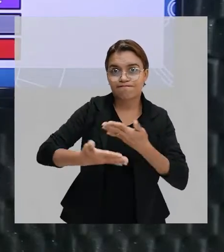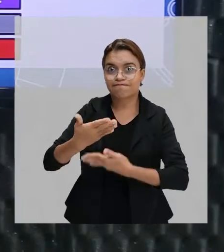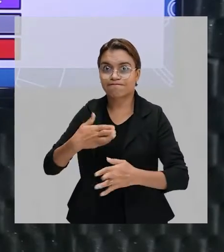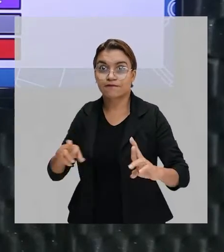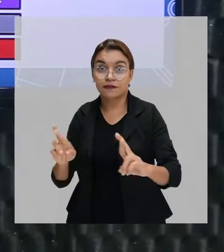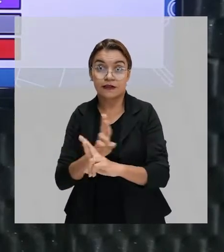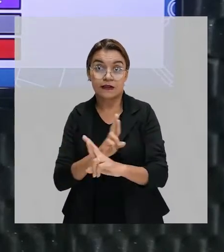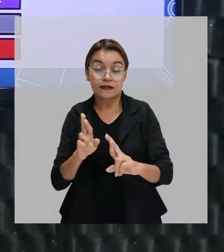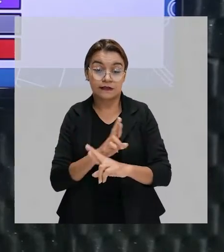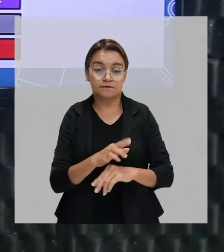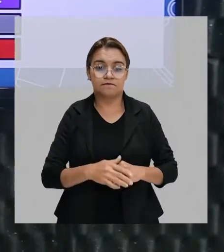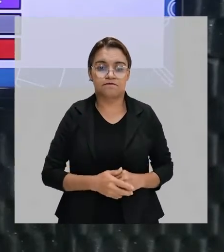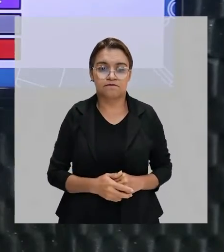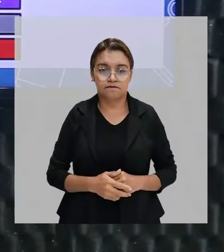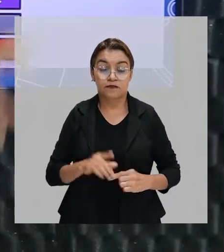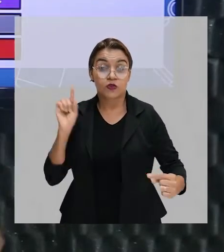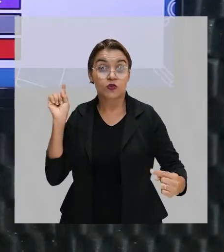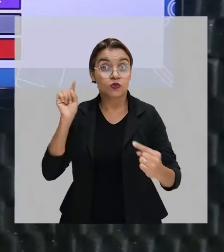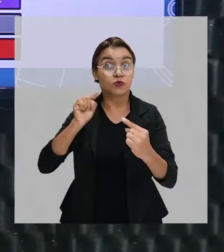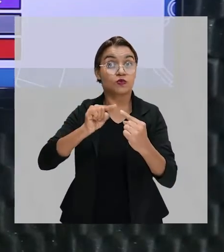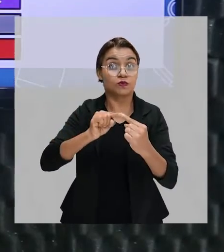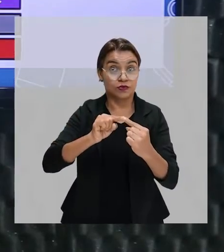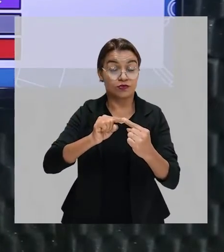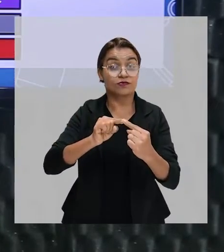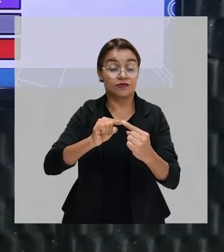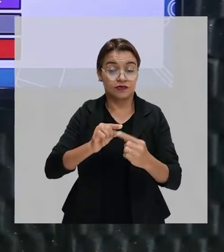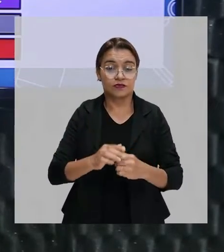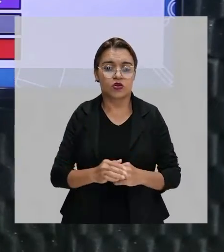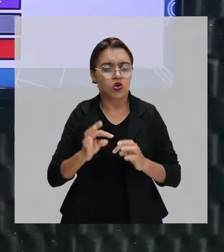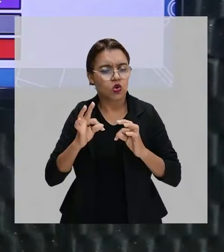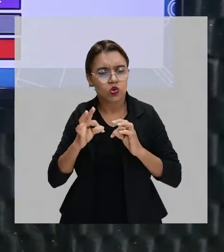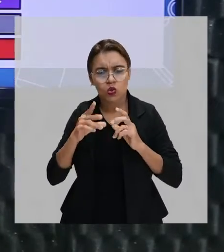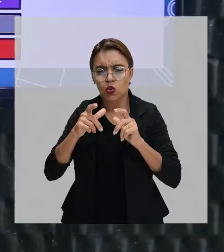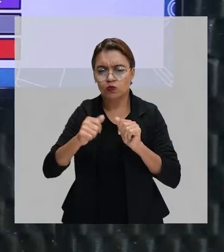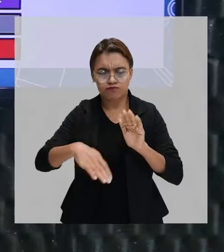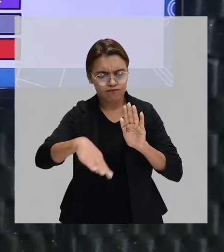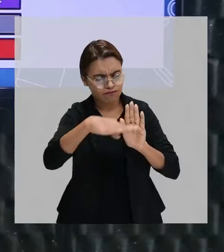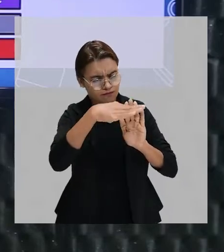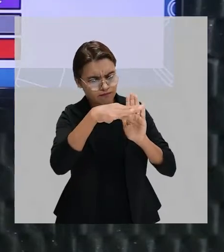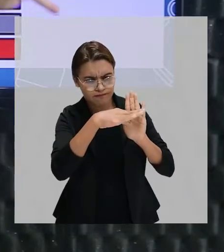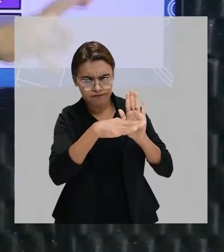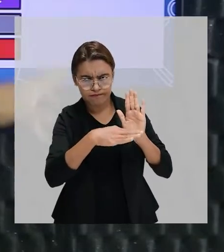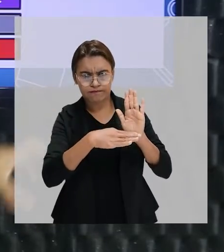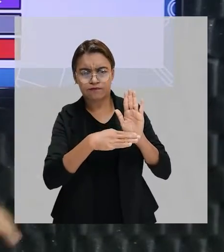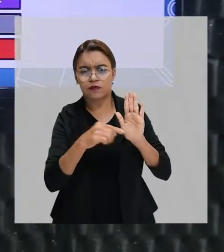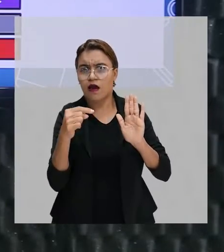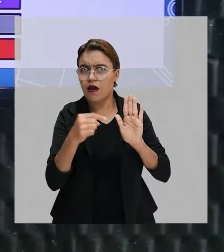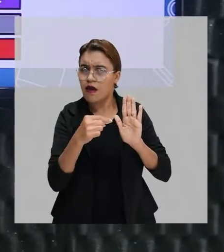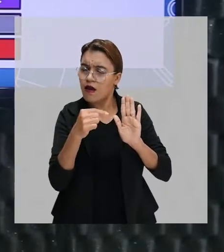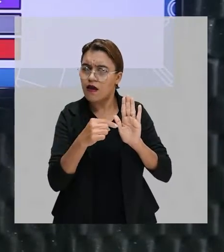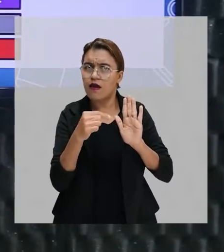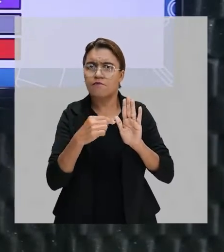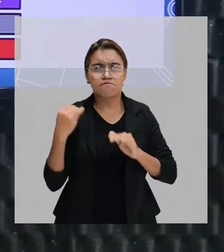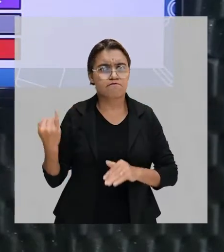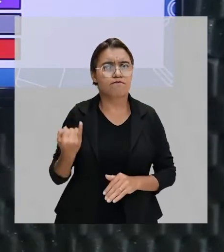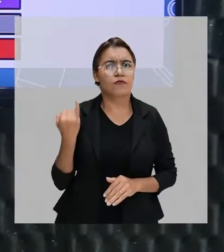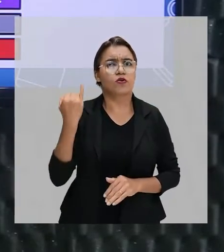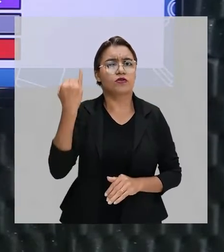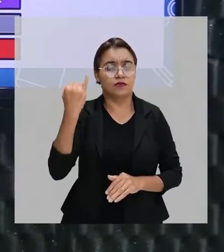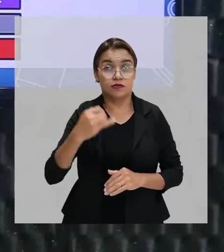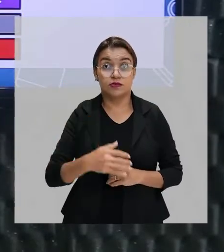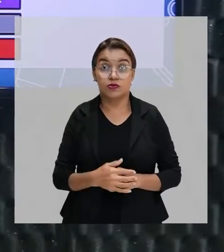esses princípios Esses são os princípios todos esses princípios devem ser levados em consideração